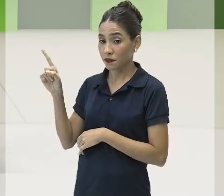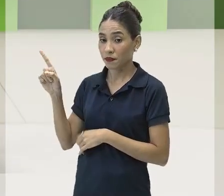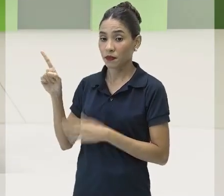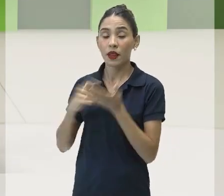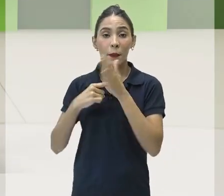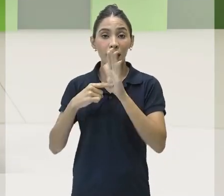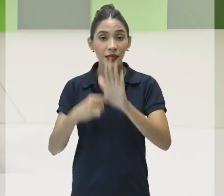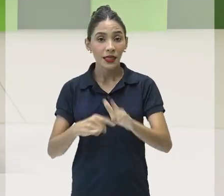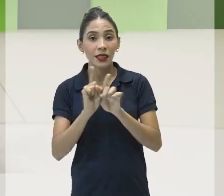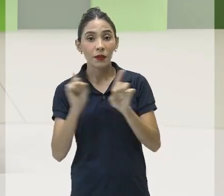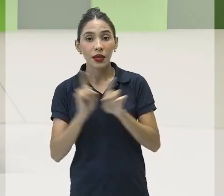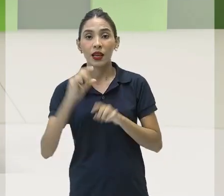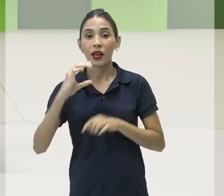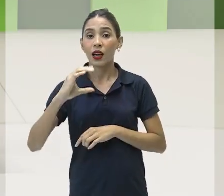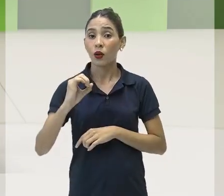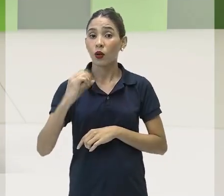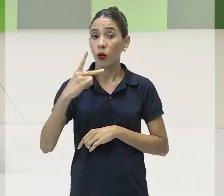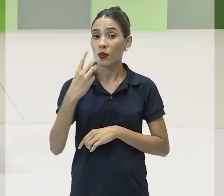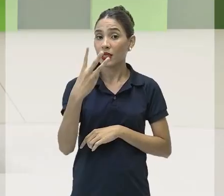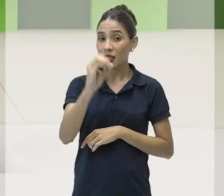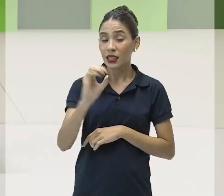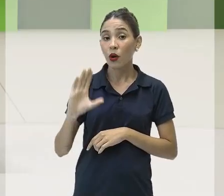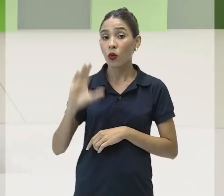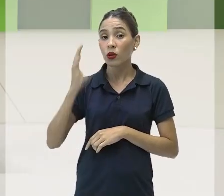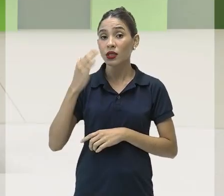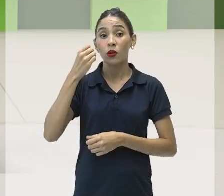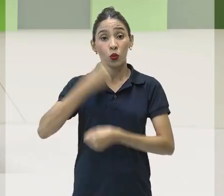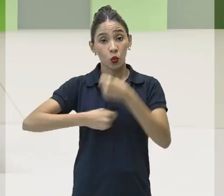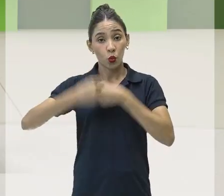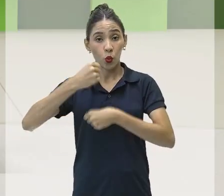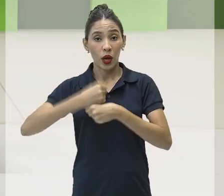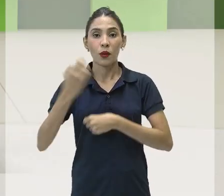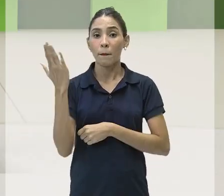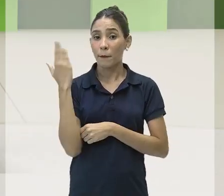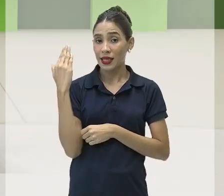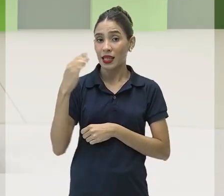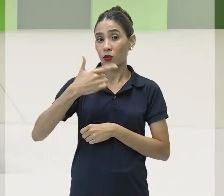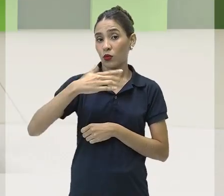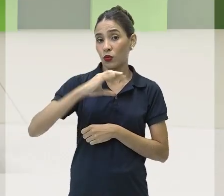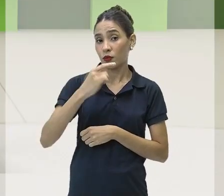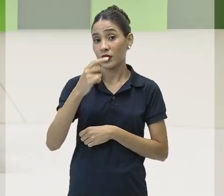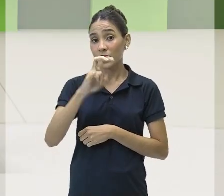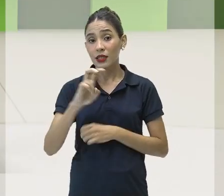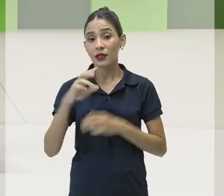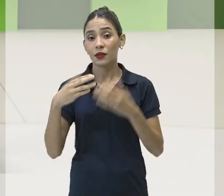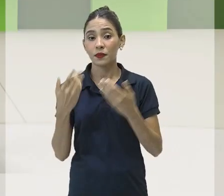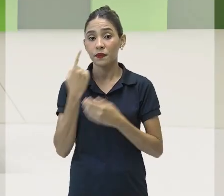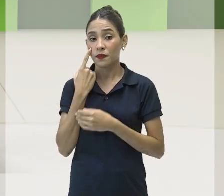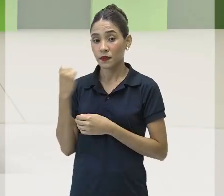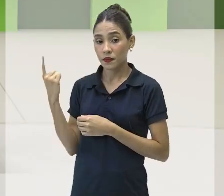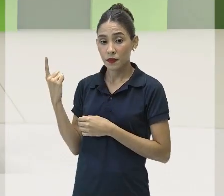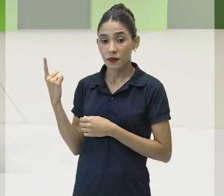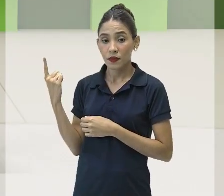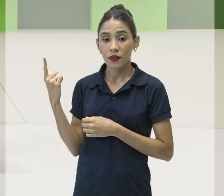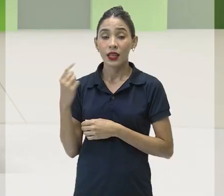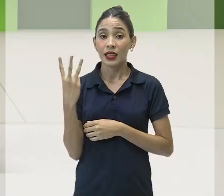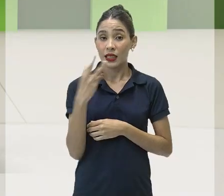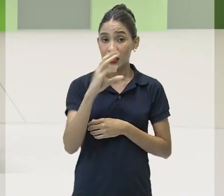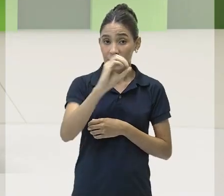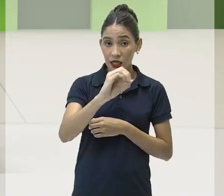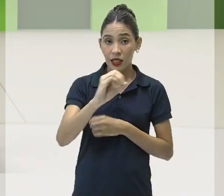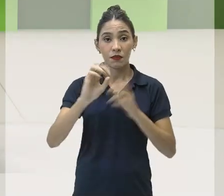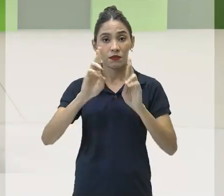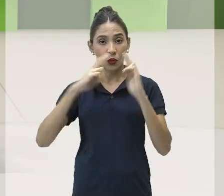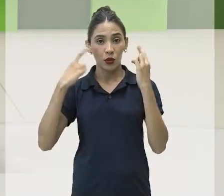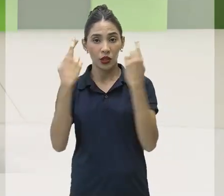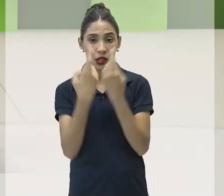apresenta para a gente a COP30, que aconteceu no ano de 2025. Então, né, a 30ª COP aí da Conferência